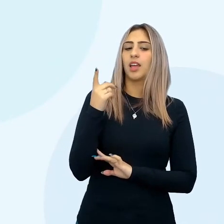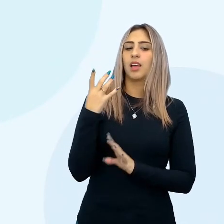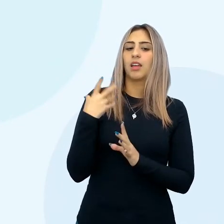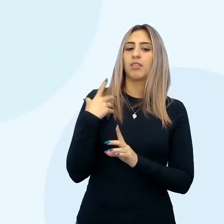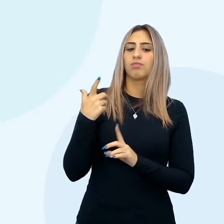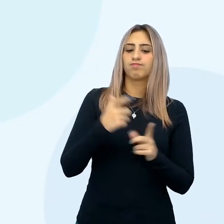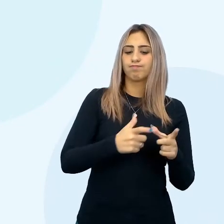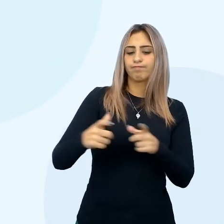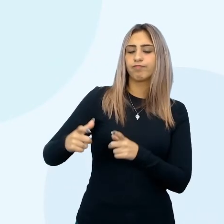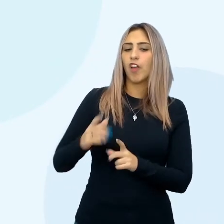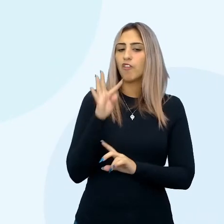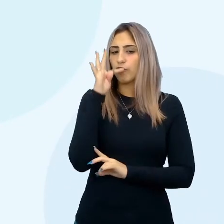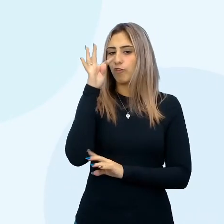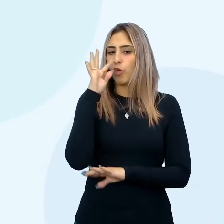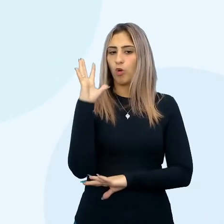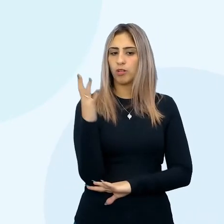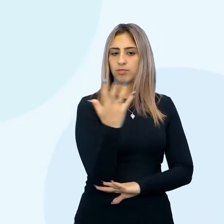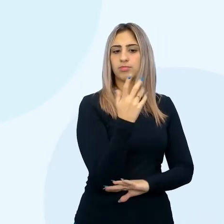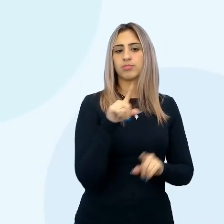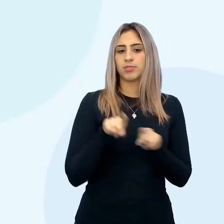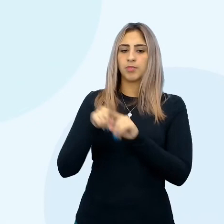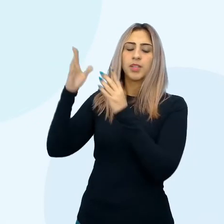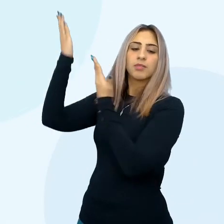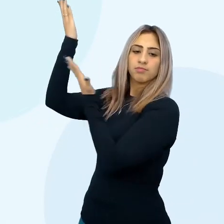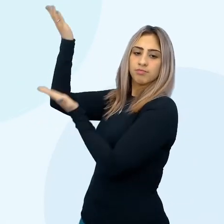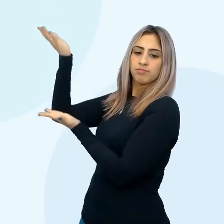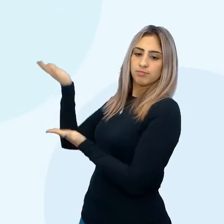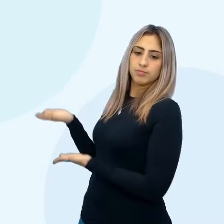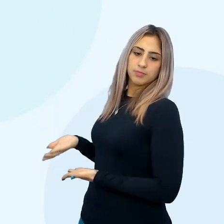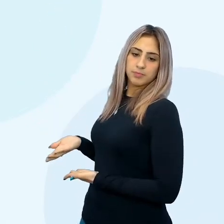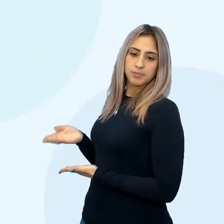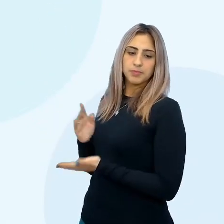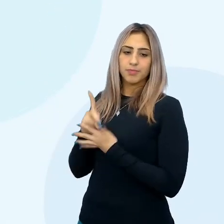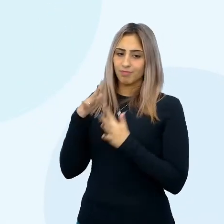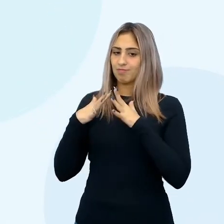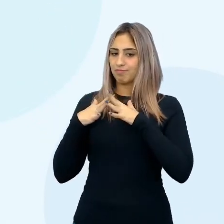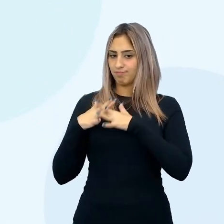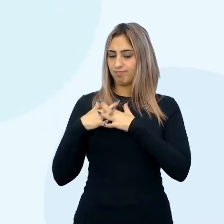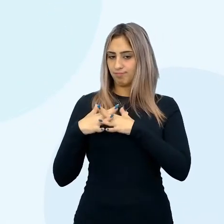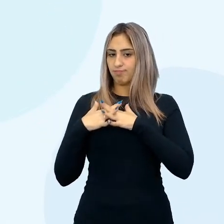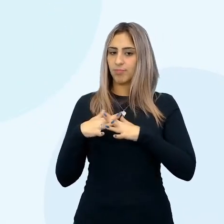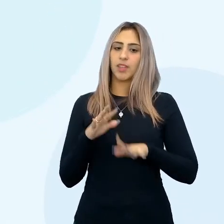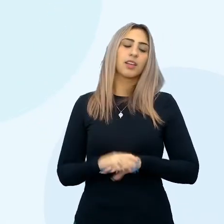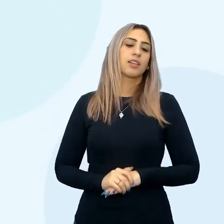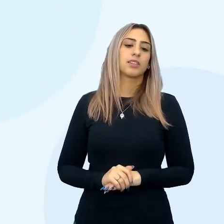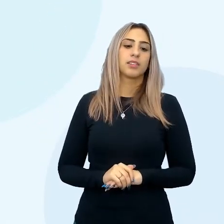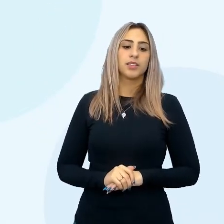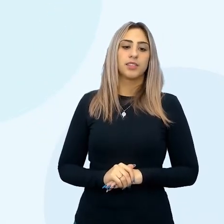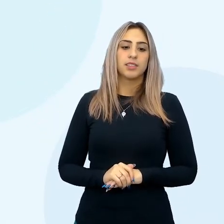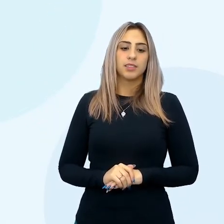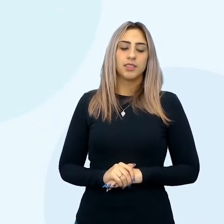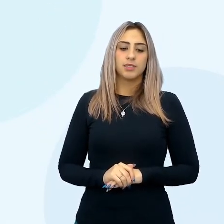de 89, né? Pesado, do Sul, pesadaço, né? Um filme complicado. O